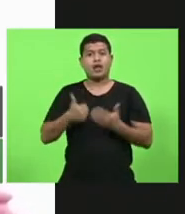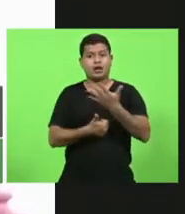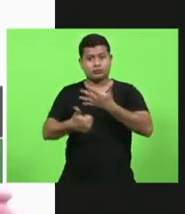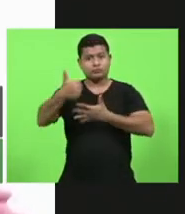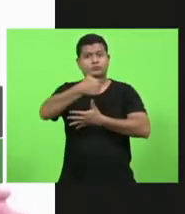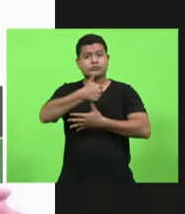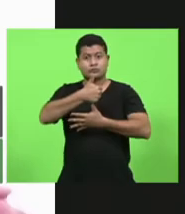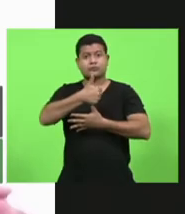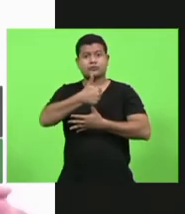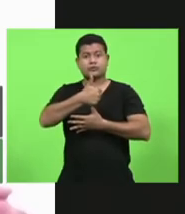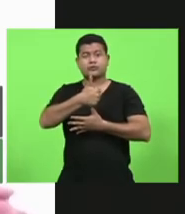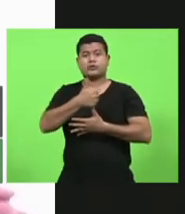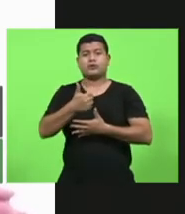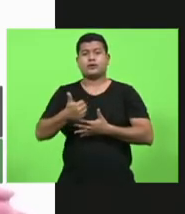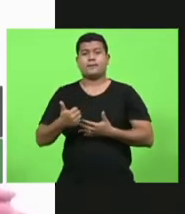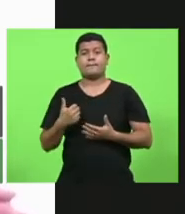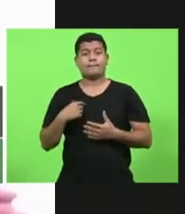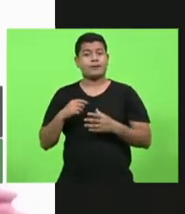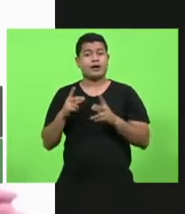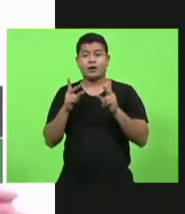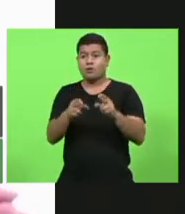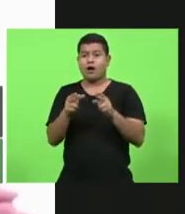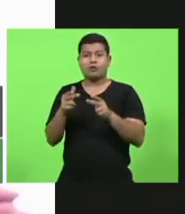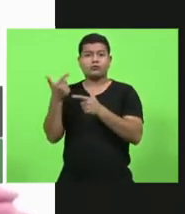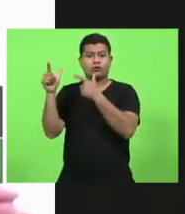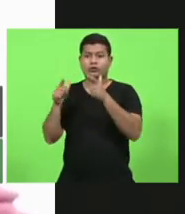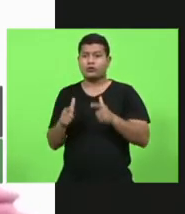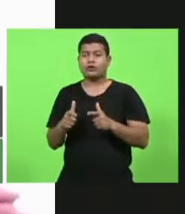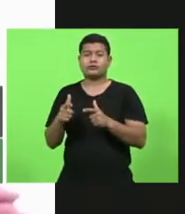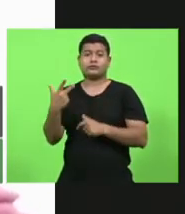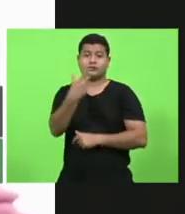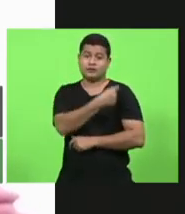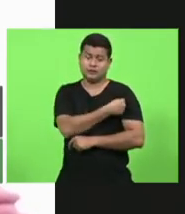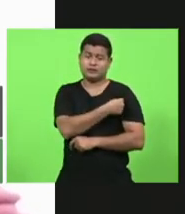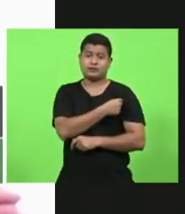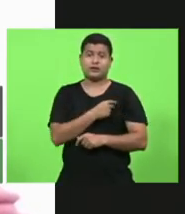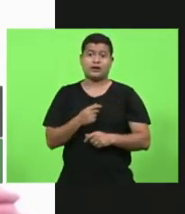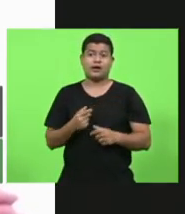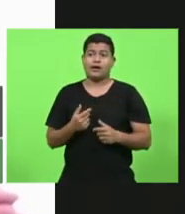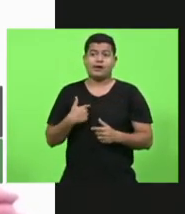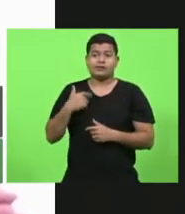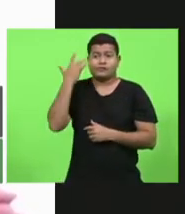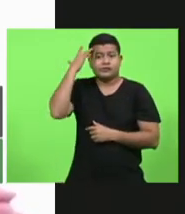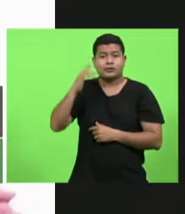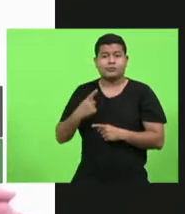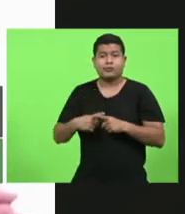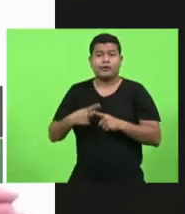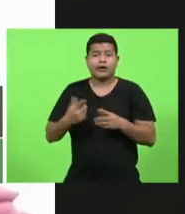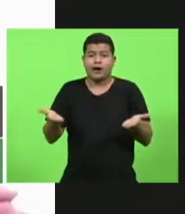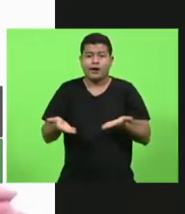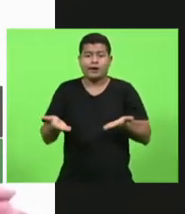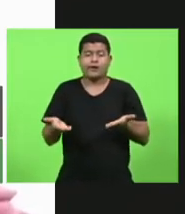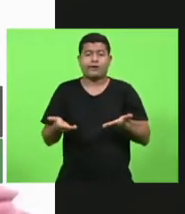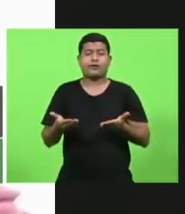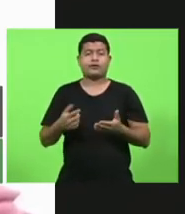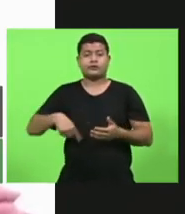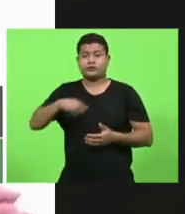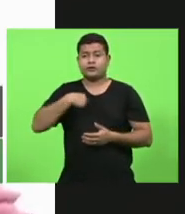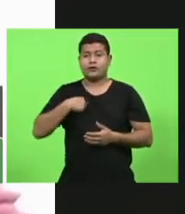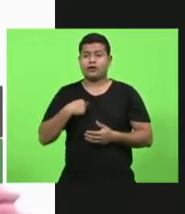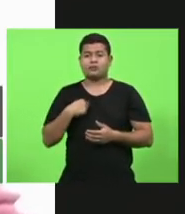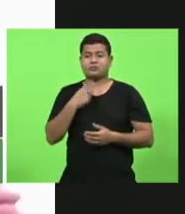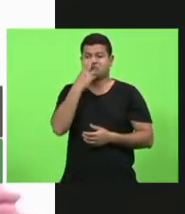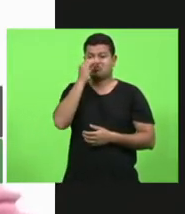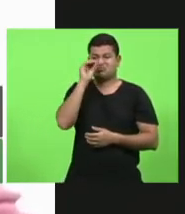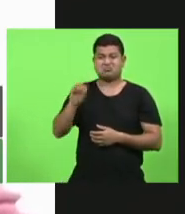desta forma que ocorre. Não entendemos por que, na campanha do Covid, não fomos colocados como prioridade.